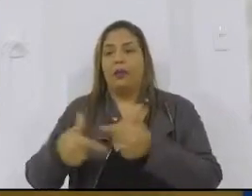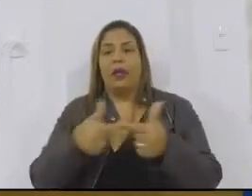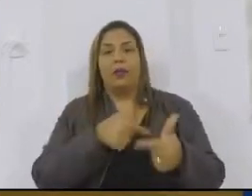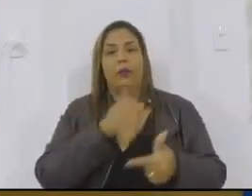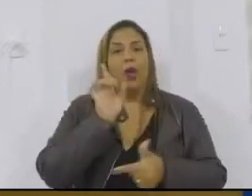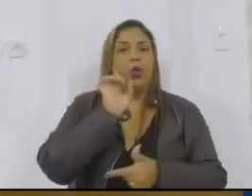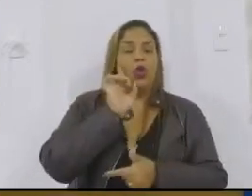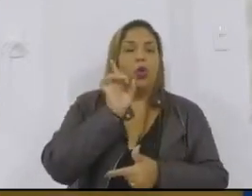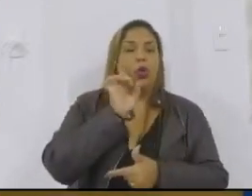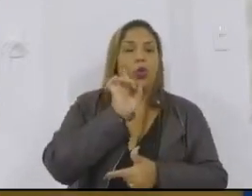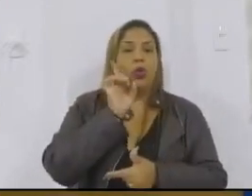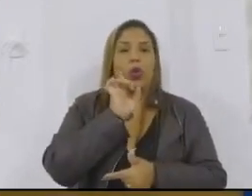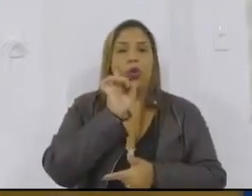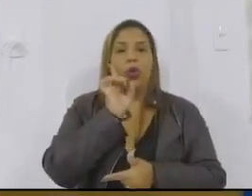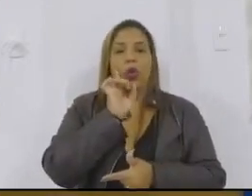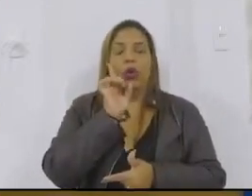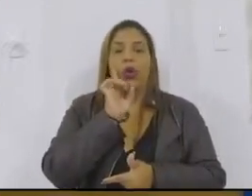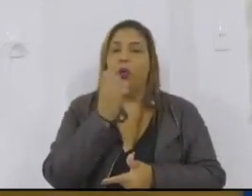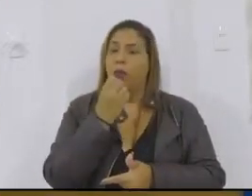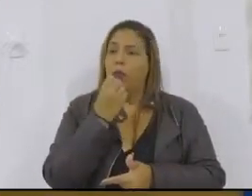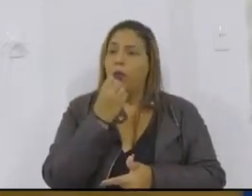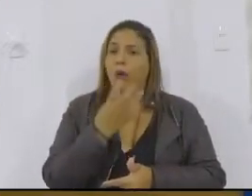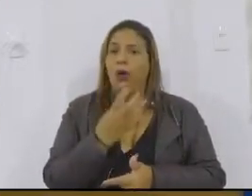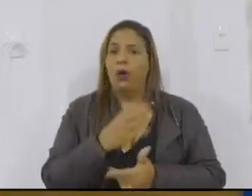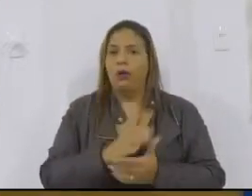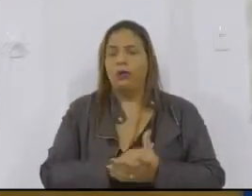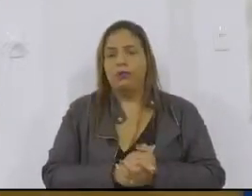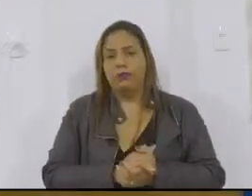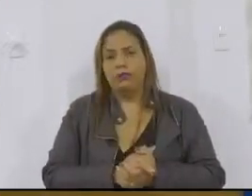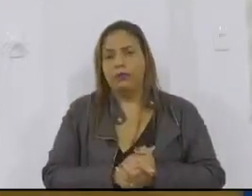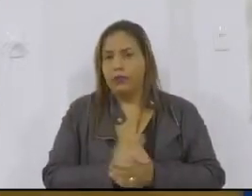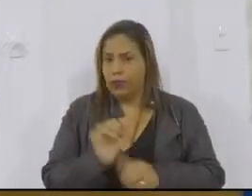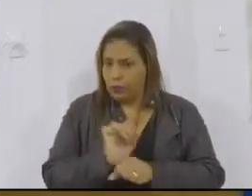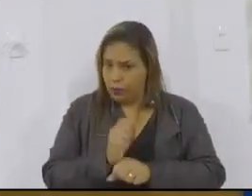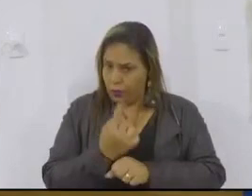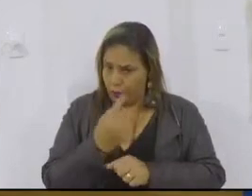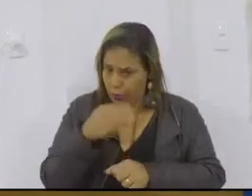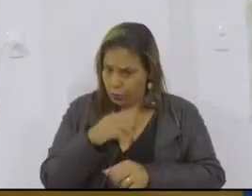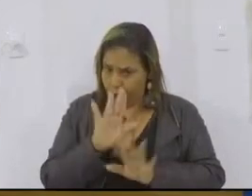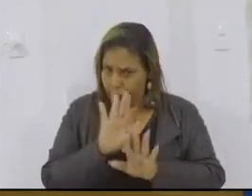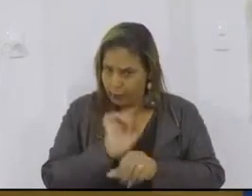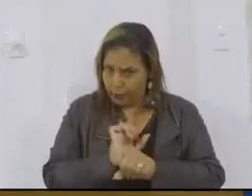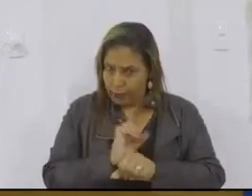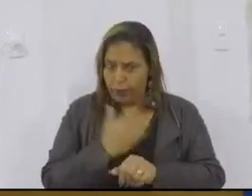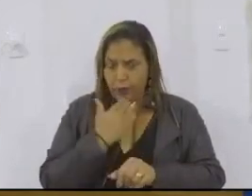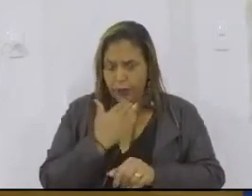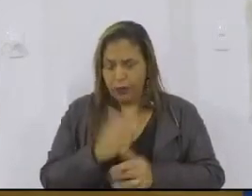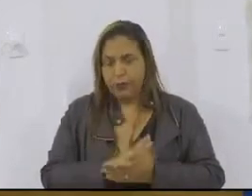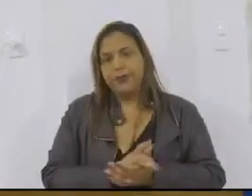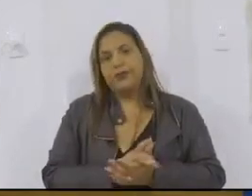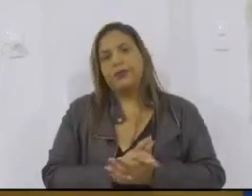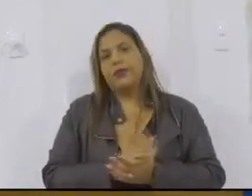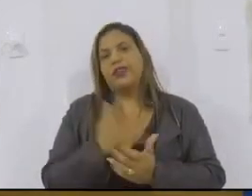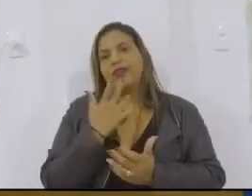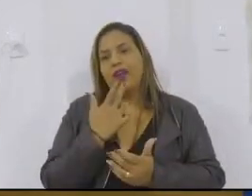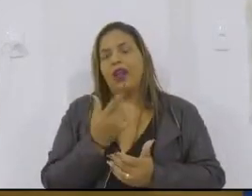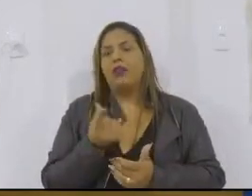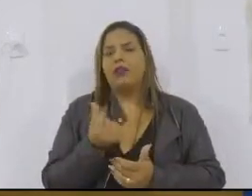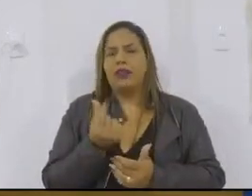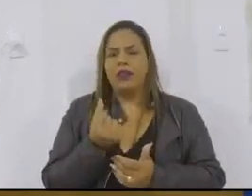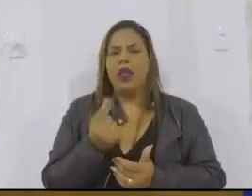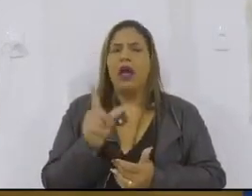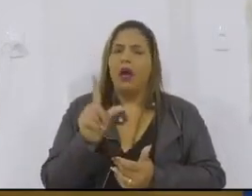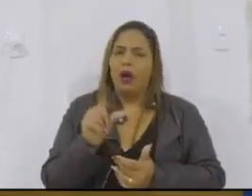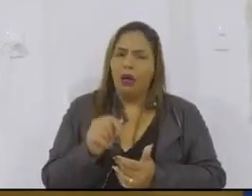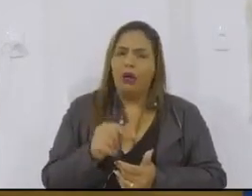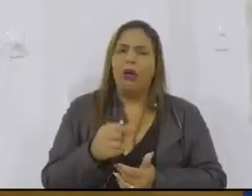voltar. Diga aí para mim, um minutinho. Então, quer dizer, eu acho que isso é economia para o pessoal.